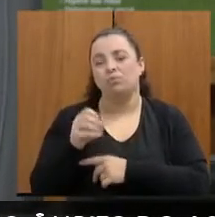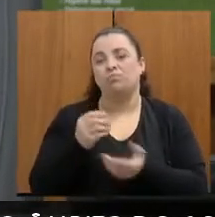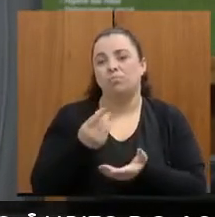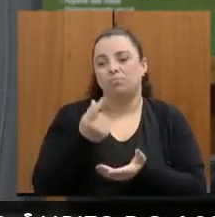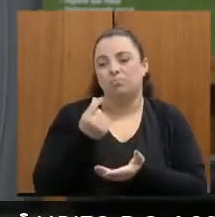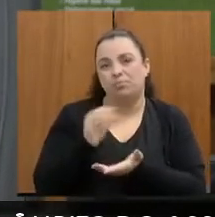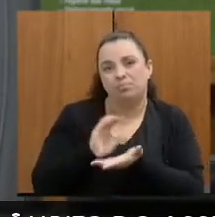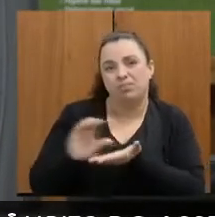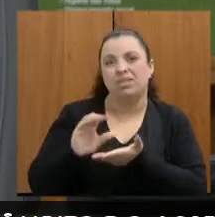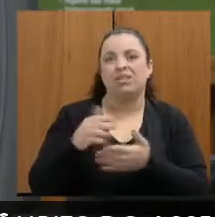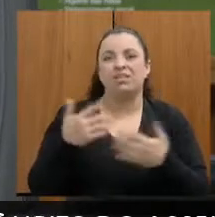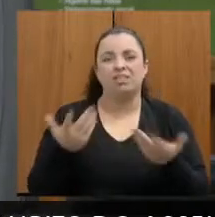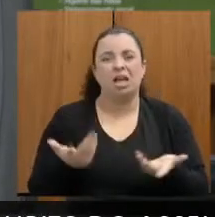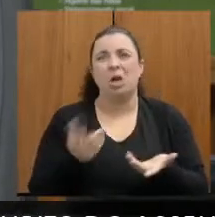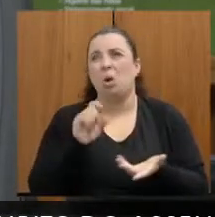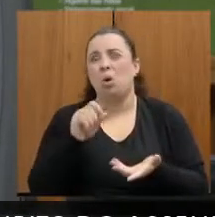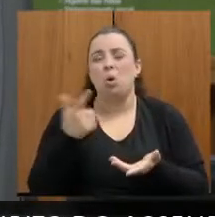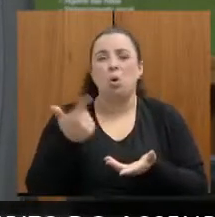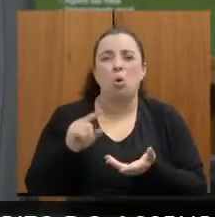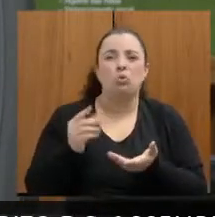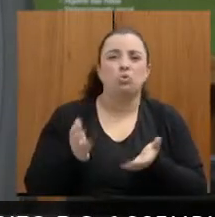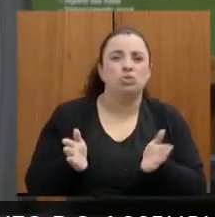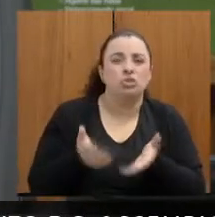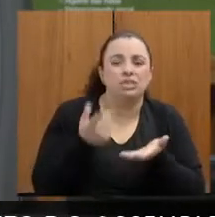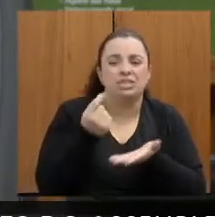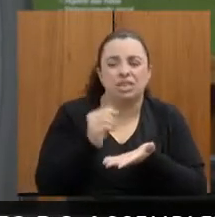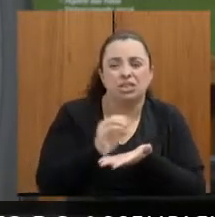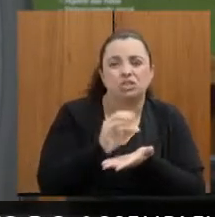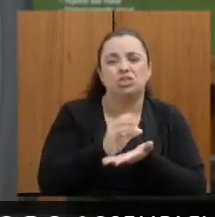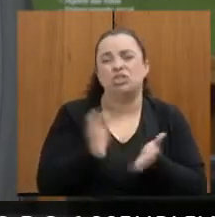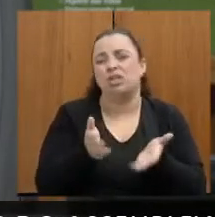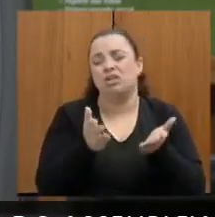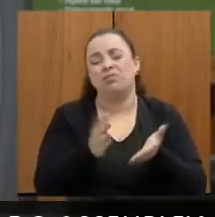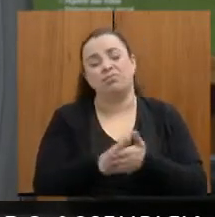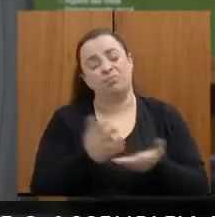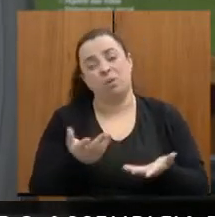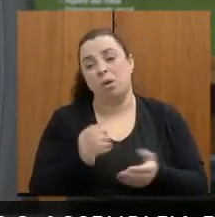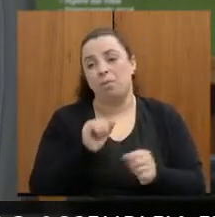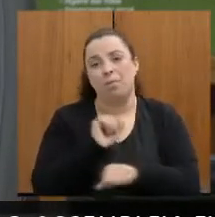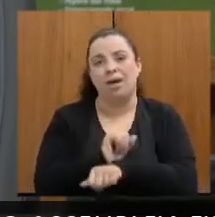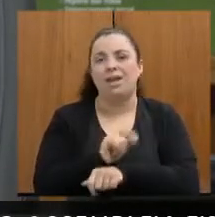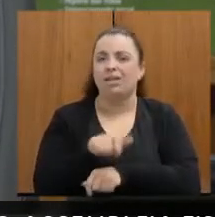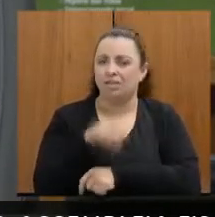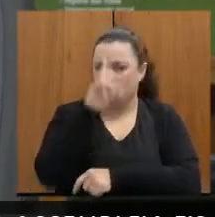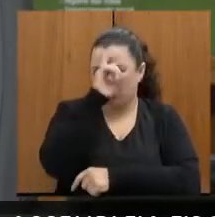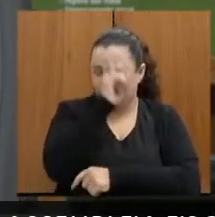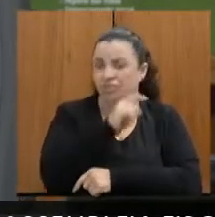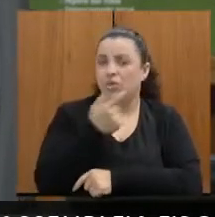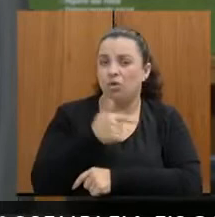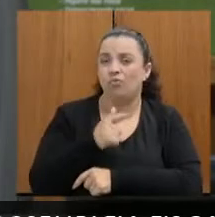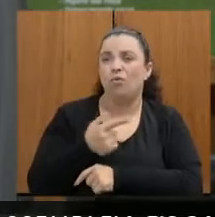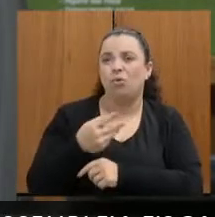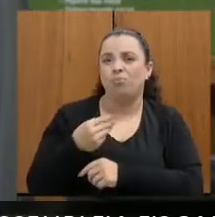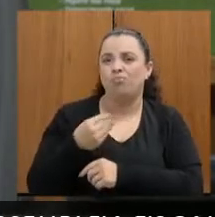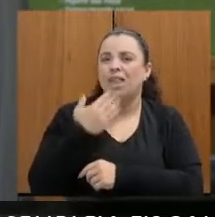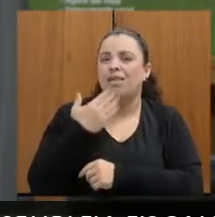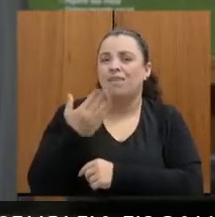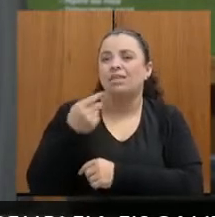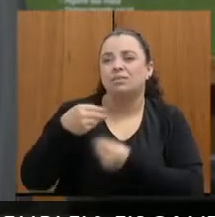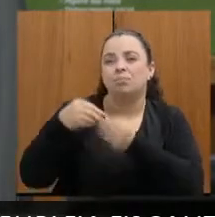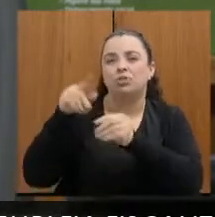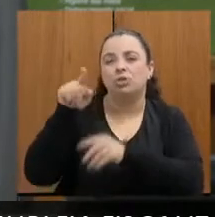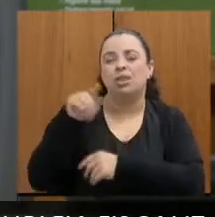vou levar isso para discutir com o Doutor Sérgio pessoa é e obrigado ensino pela parceria de levar também essas demandas